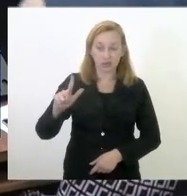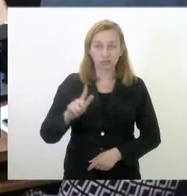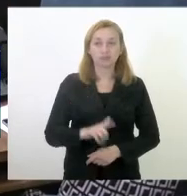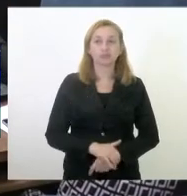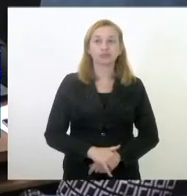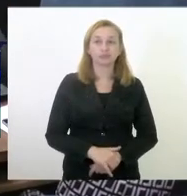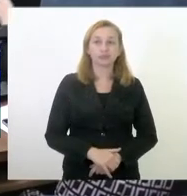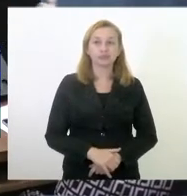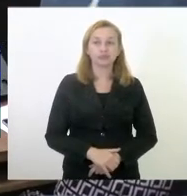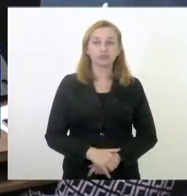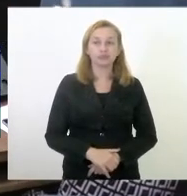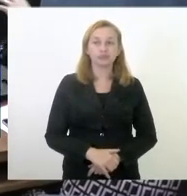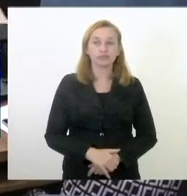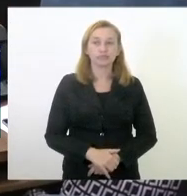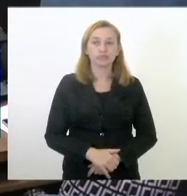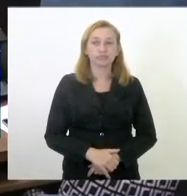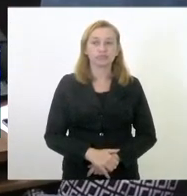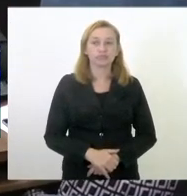Librelon.